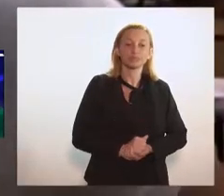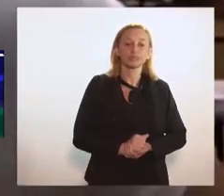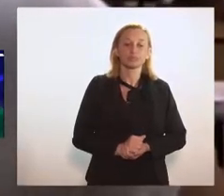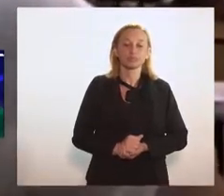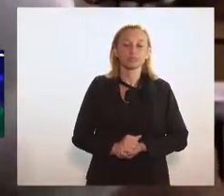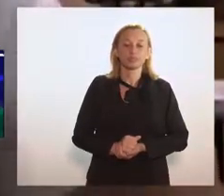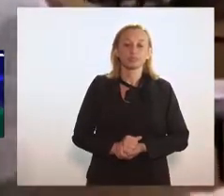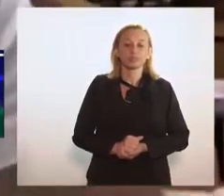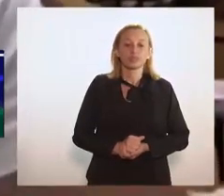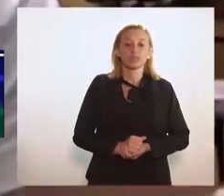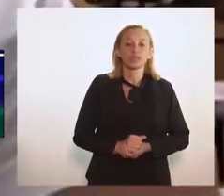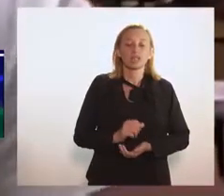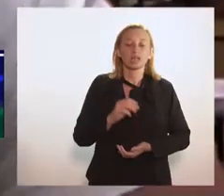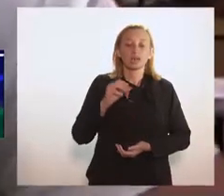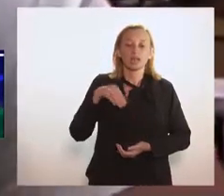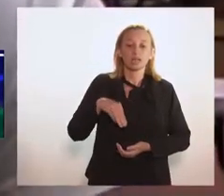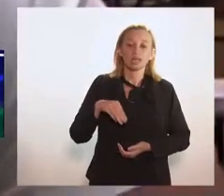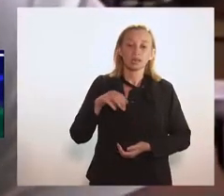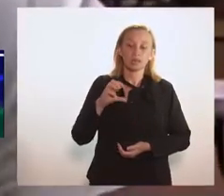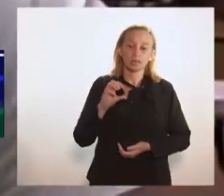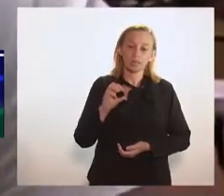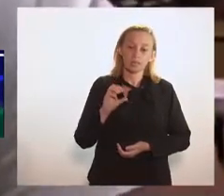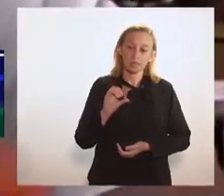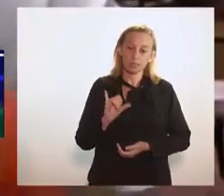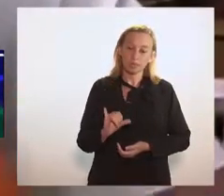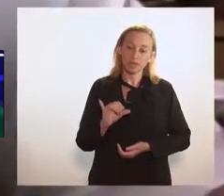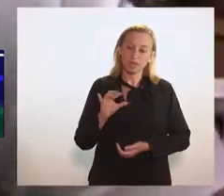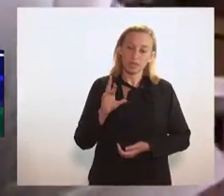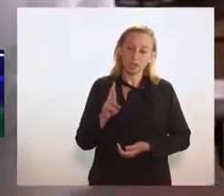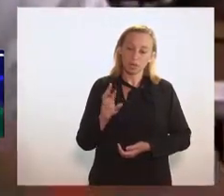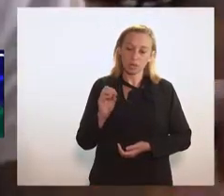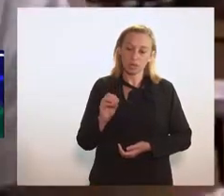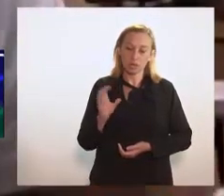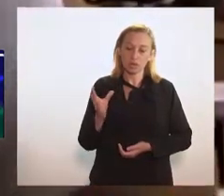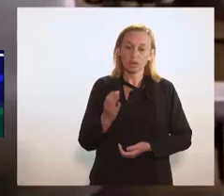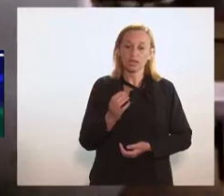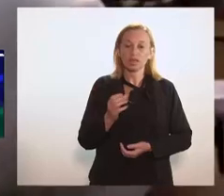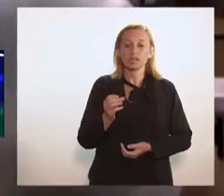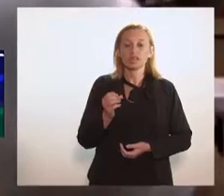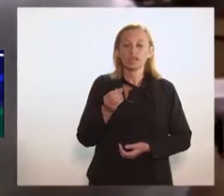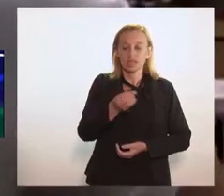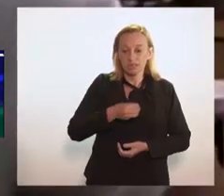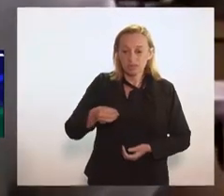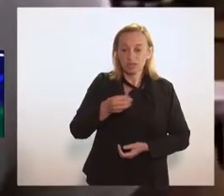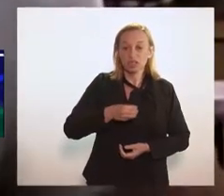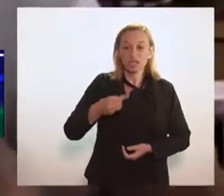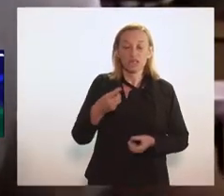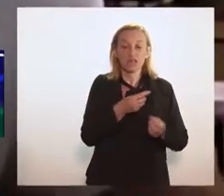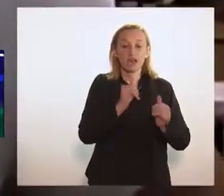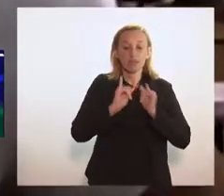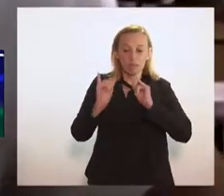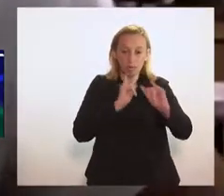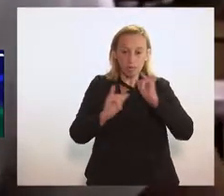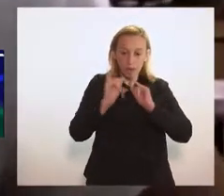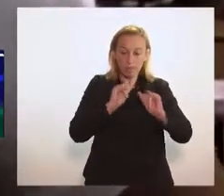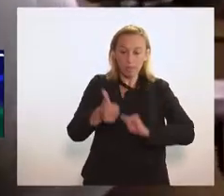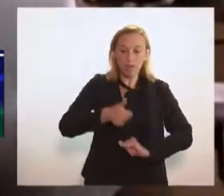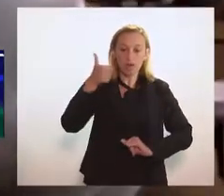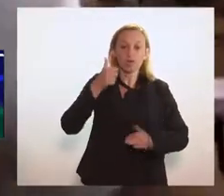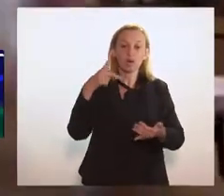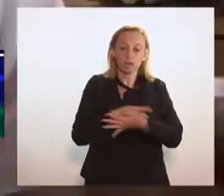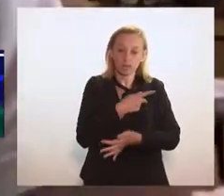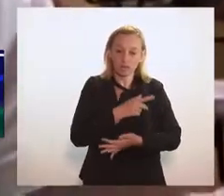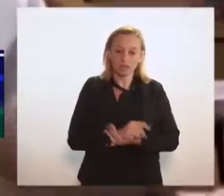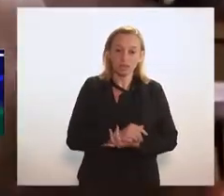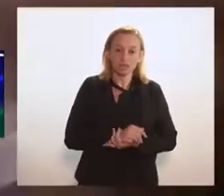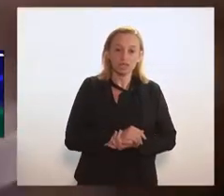das microcervejarias, eu acho que assim, a gente tem que sempre informar melhor o que, que vem ocorrendo. Né? E